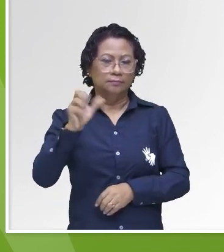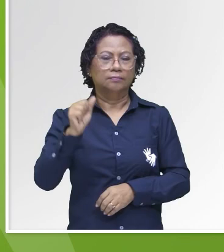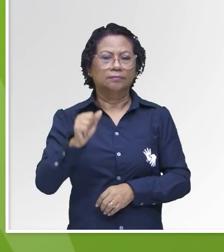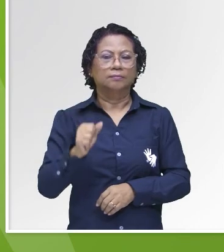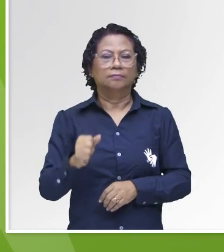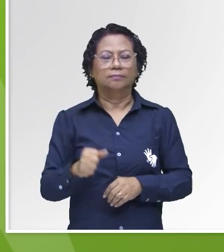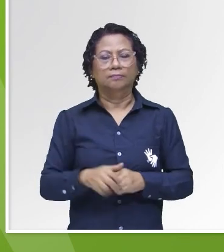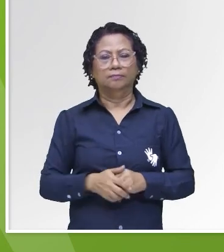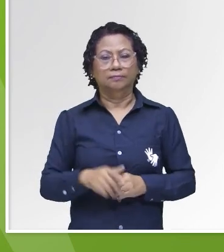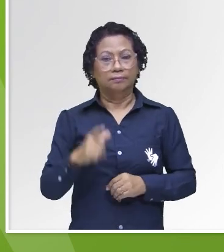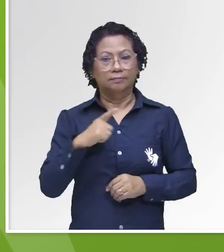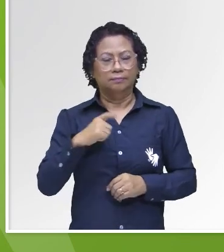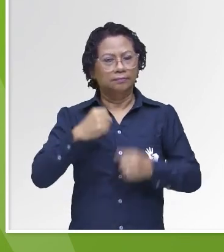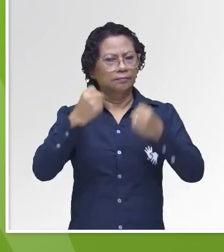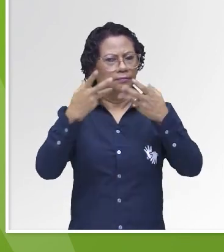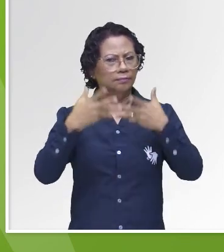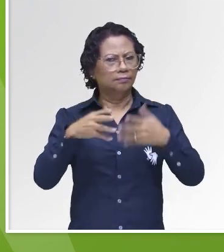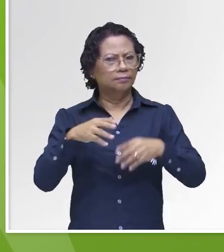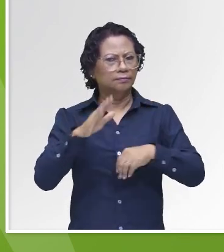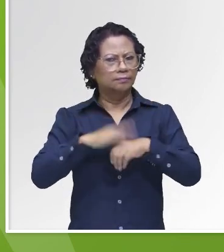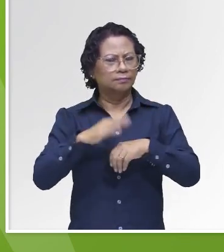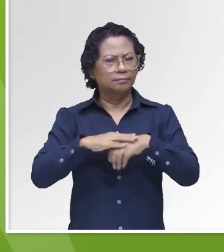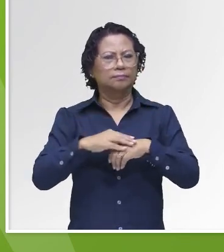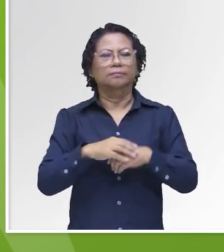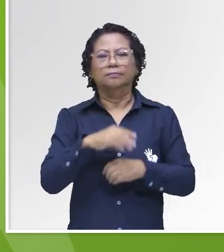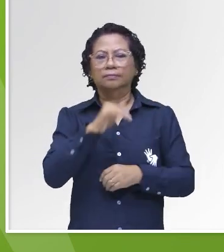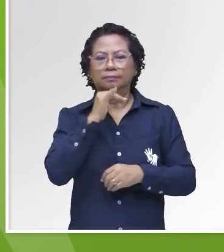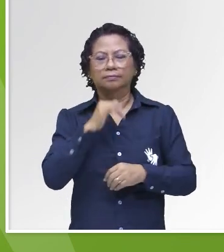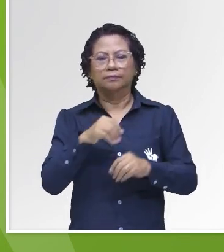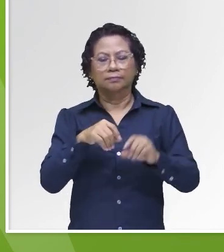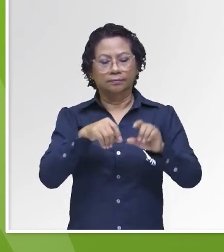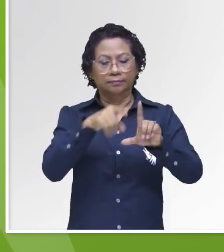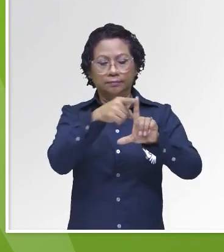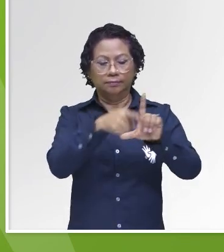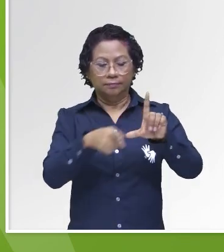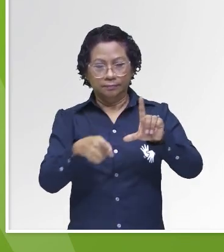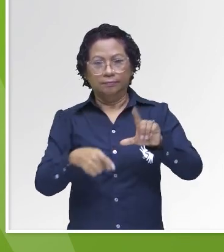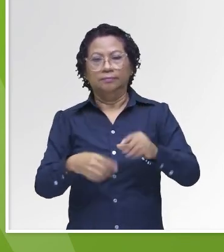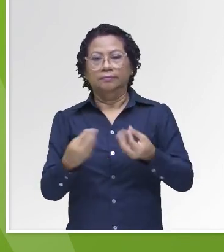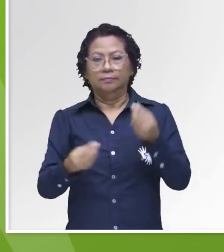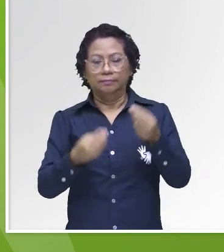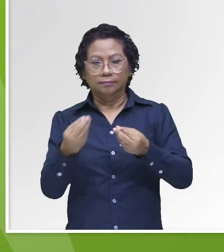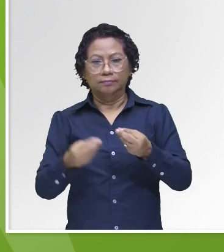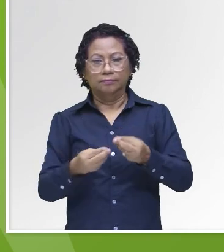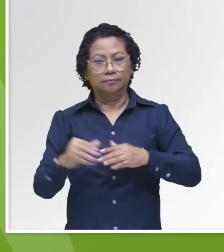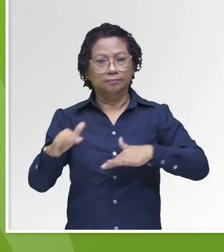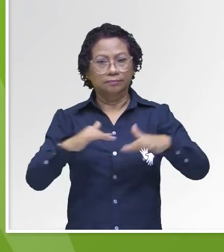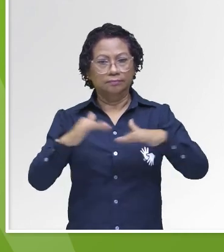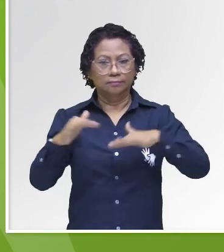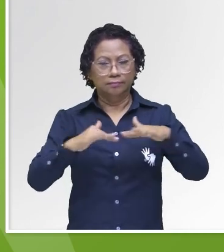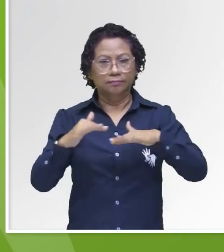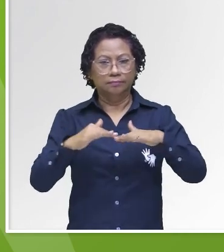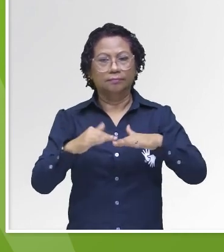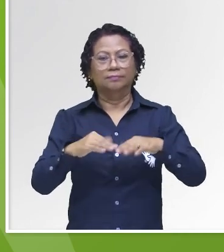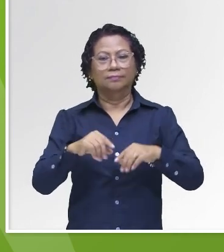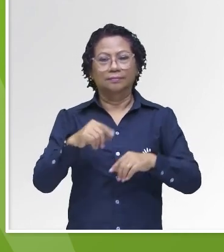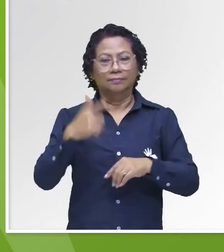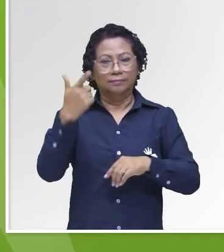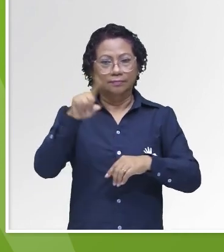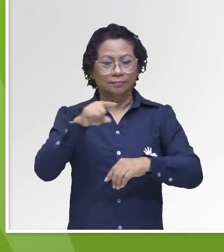conclusão? A conclusão, você está vendo aí o lançamento oblíquo